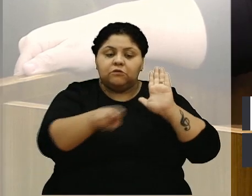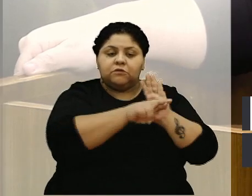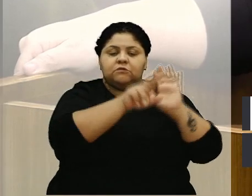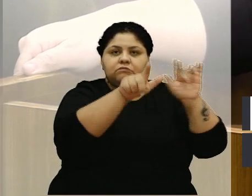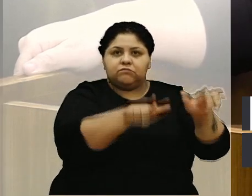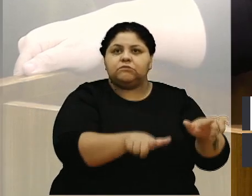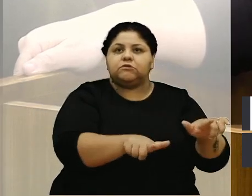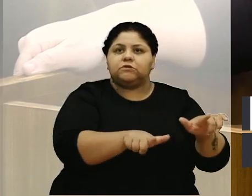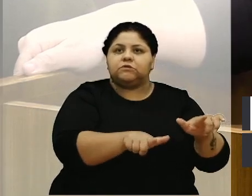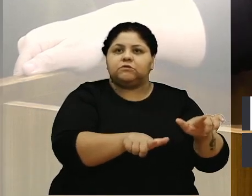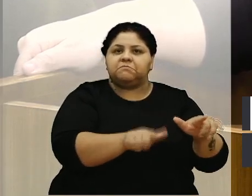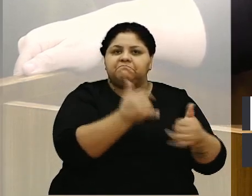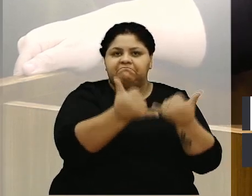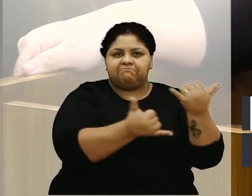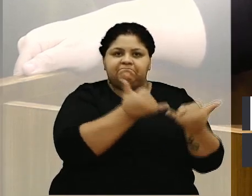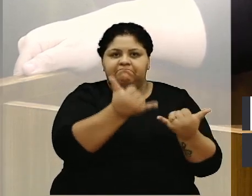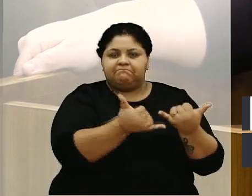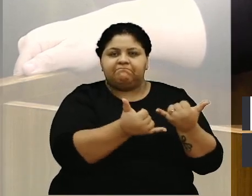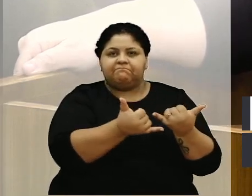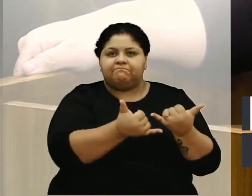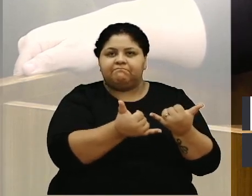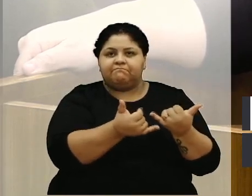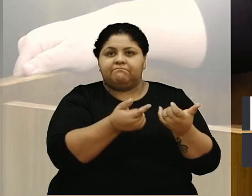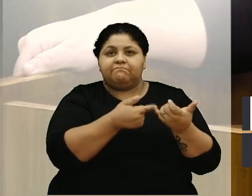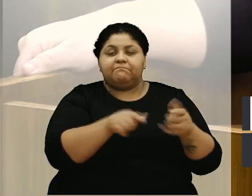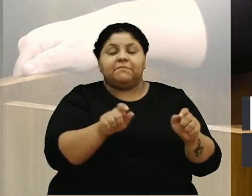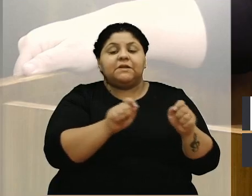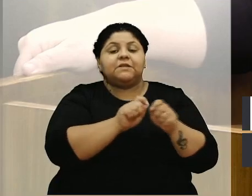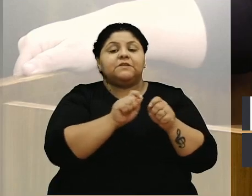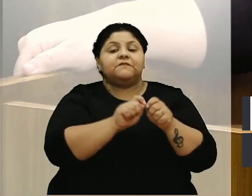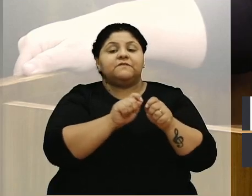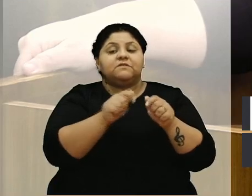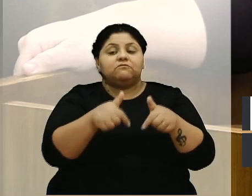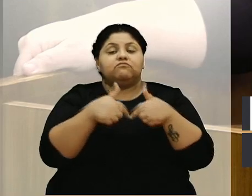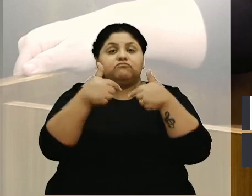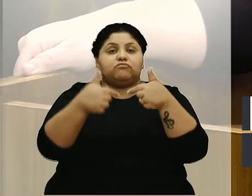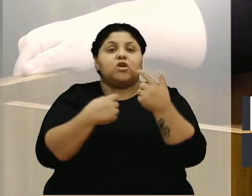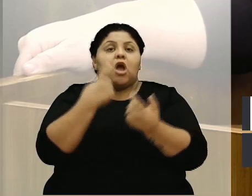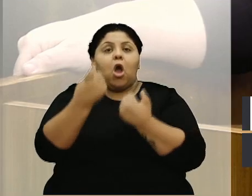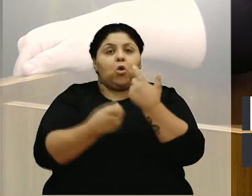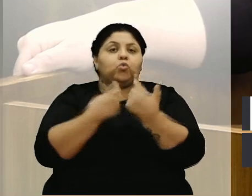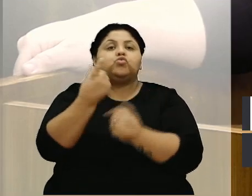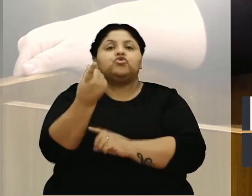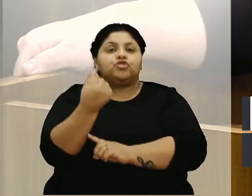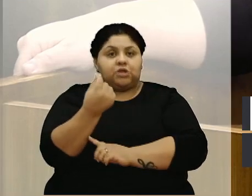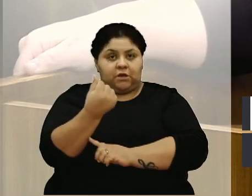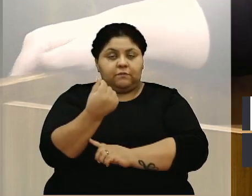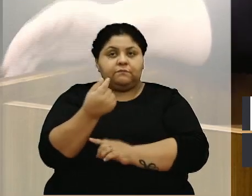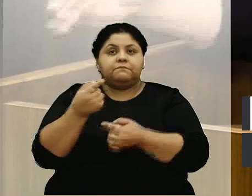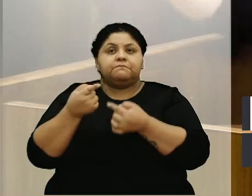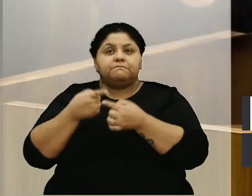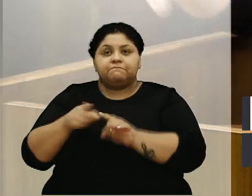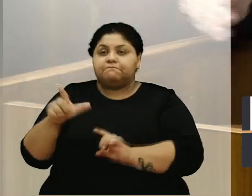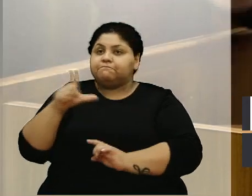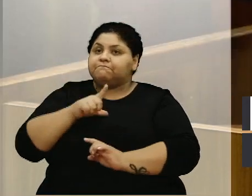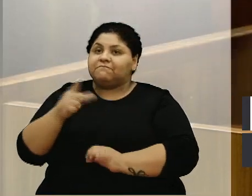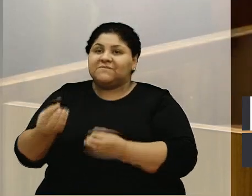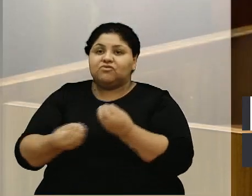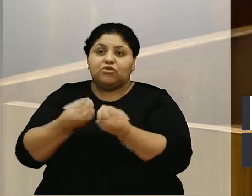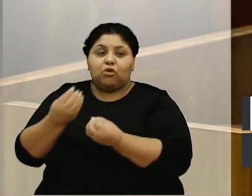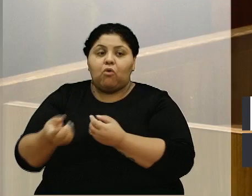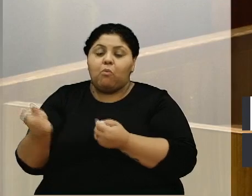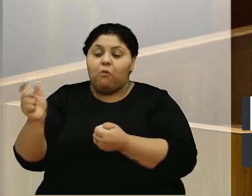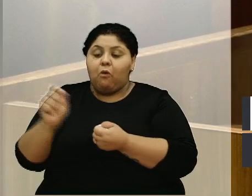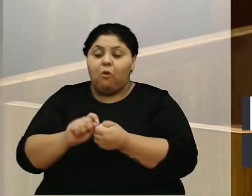campo, mas eles vão fazer as ações, vão ter alguns recursos. Mas eles não têm como